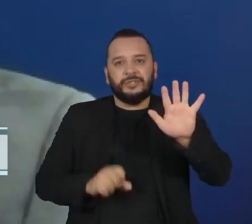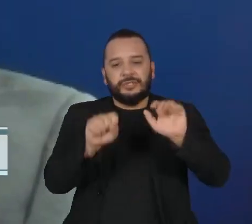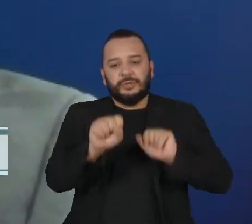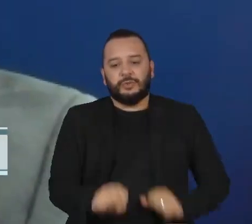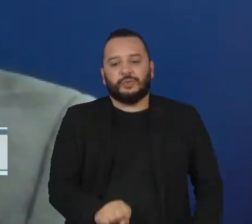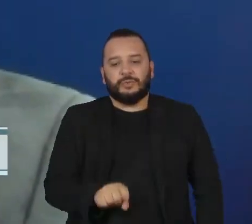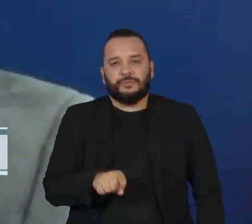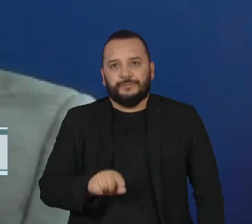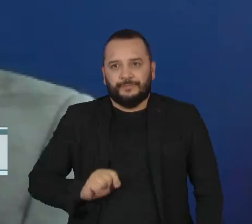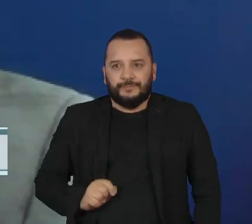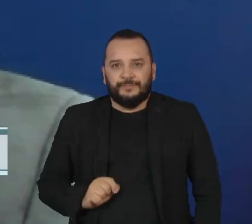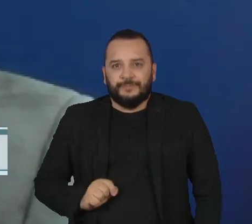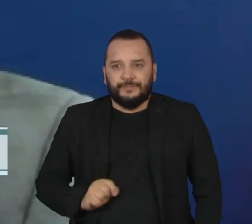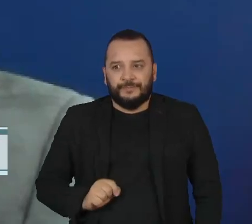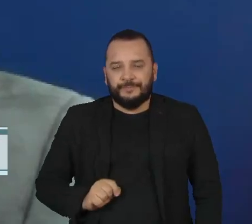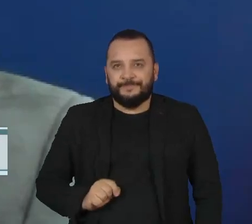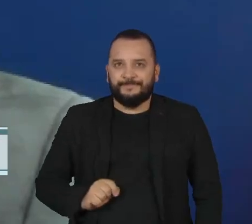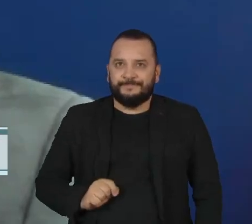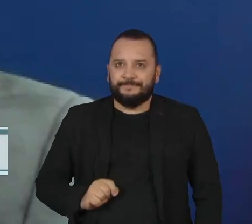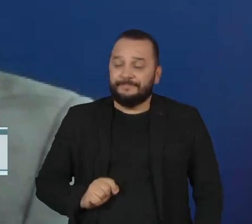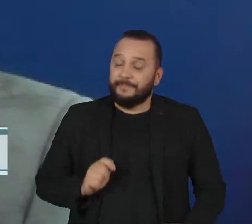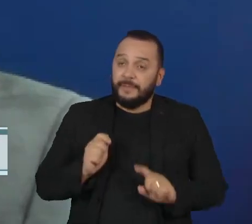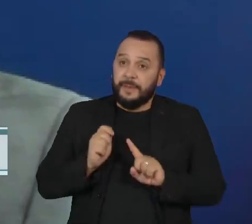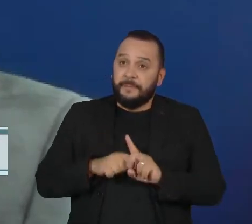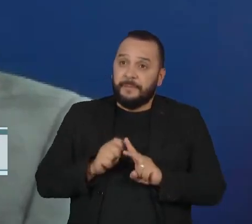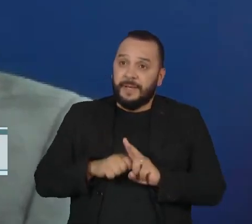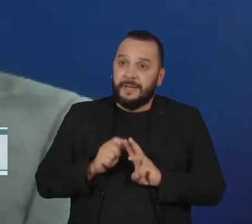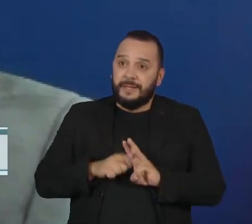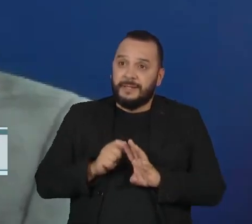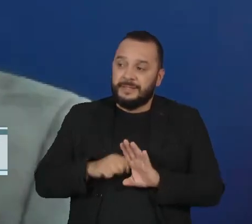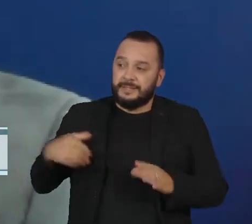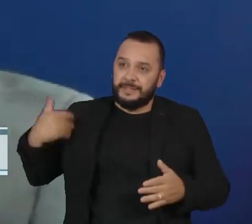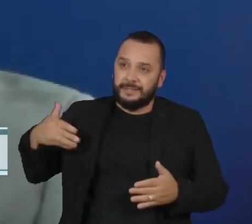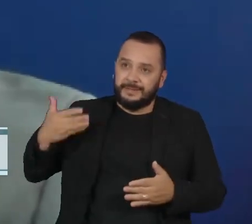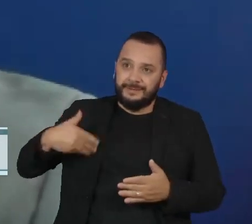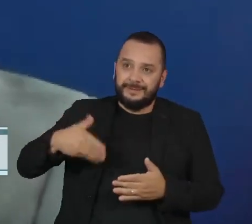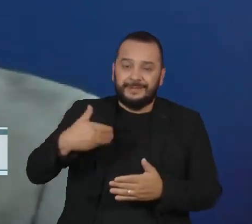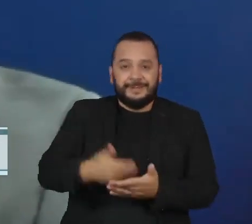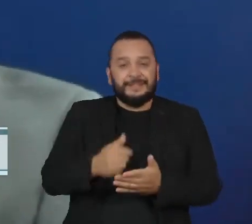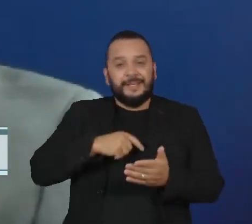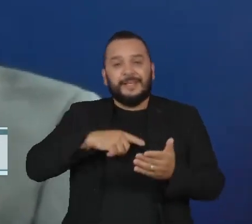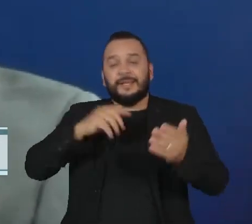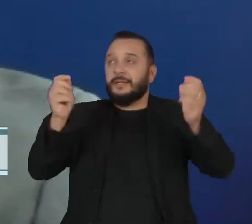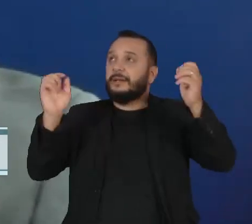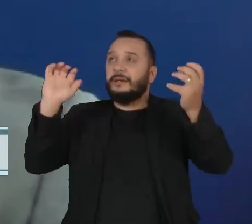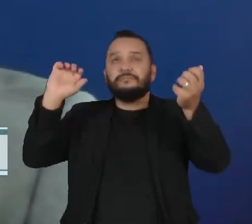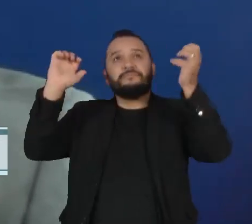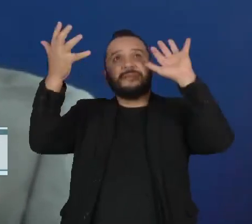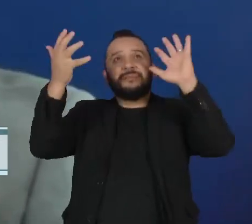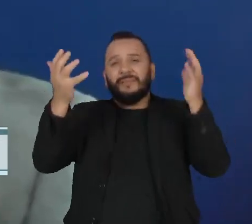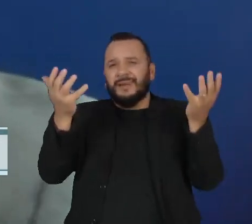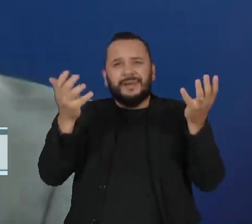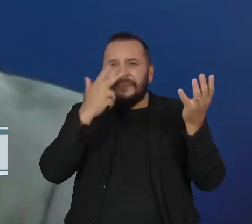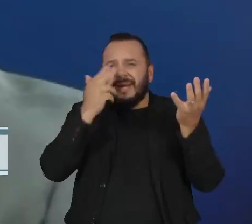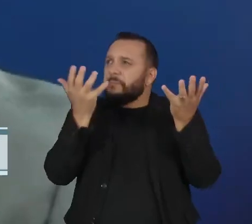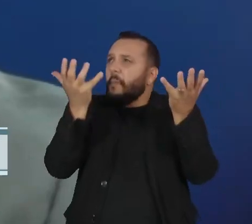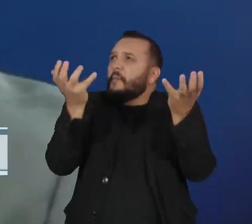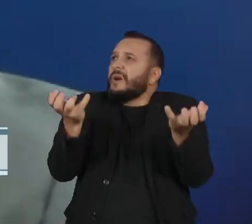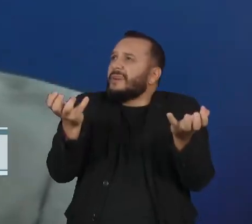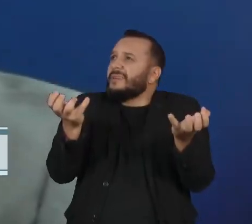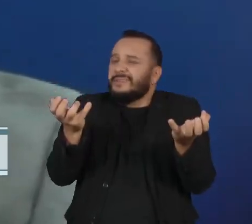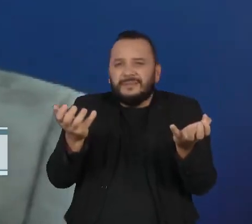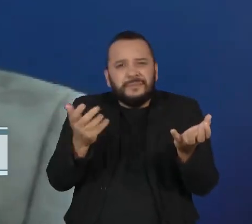Nós tivemos aí nesses últimos meses, né, a presença de um sistema mais seco que fez com que a atmosfera cada vez